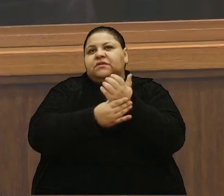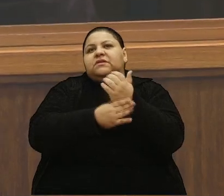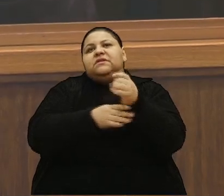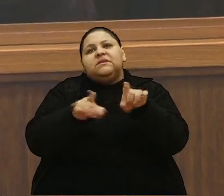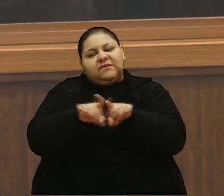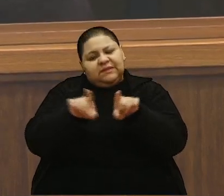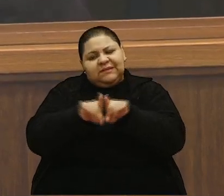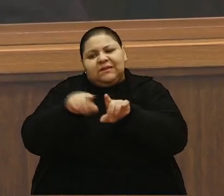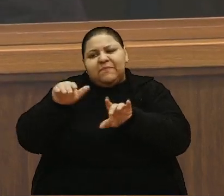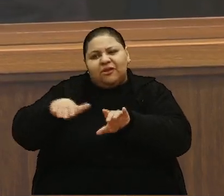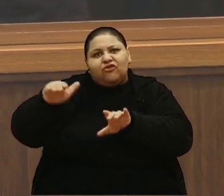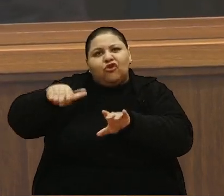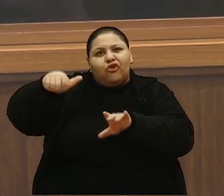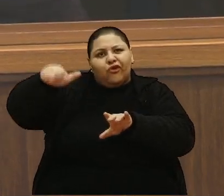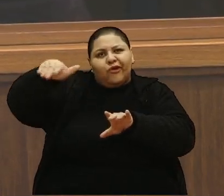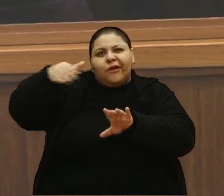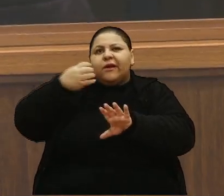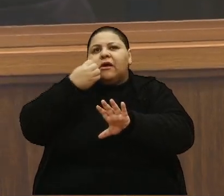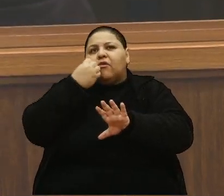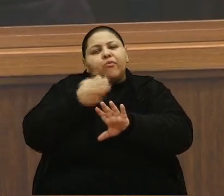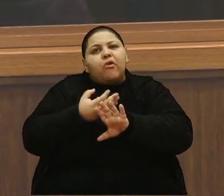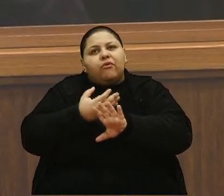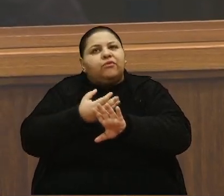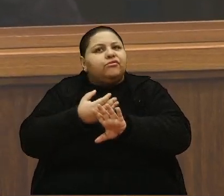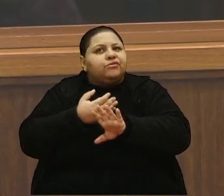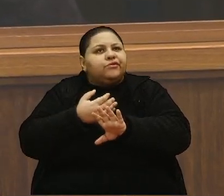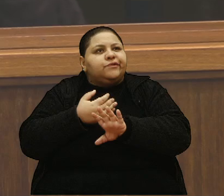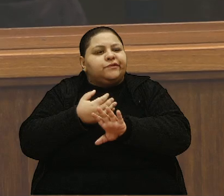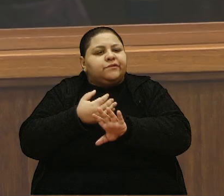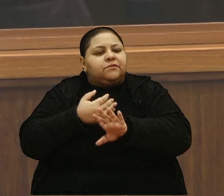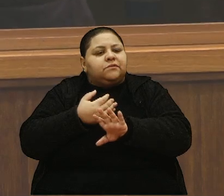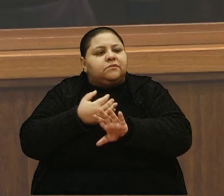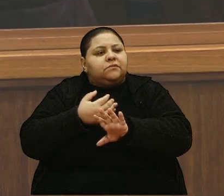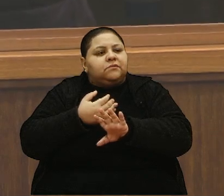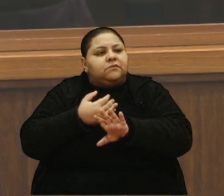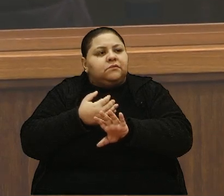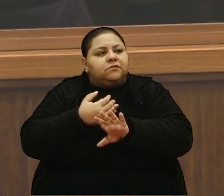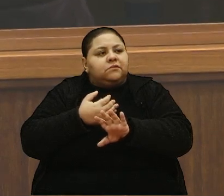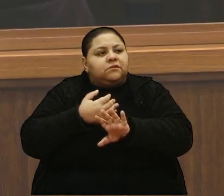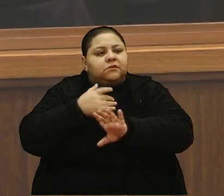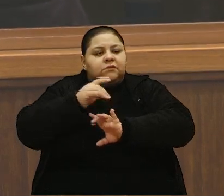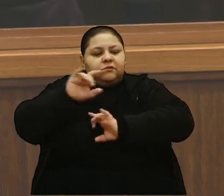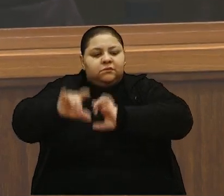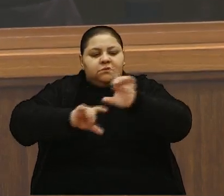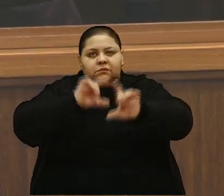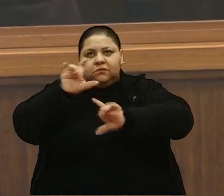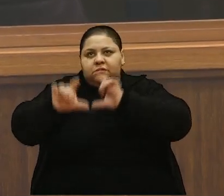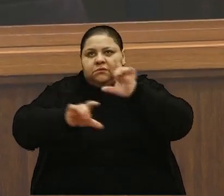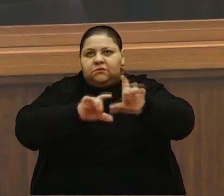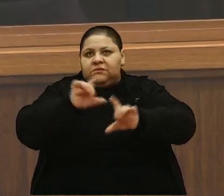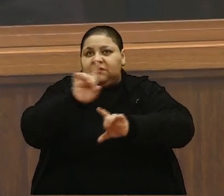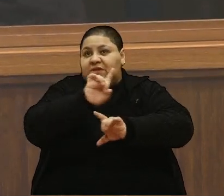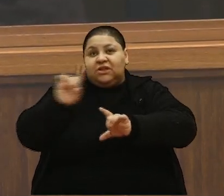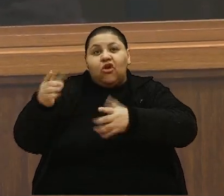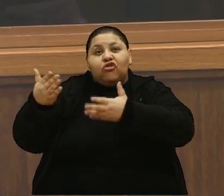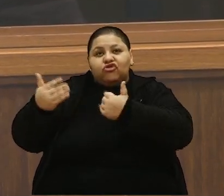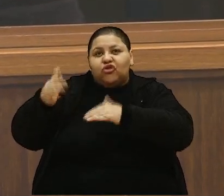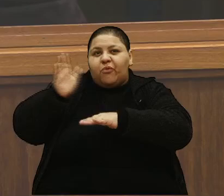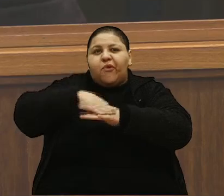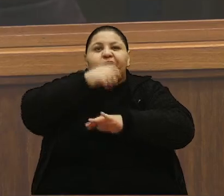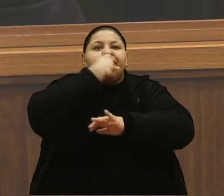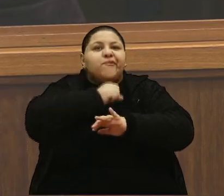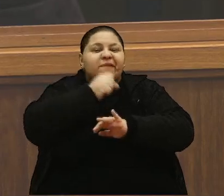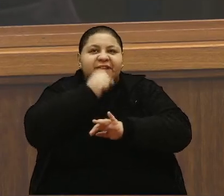o crescimento, né? Que bom que as pessoas menos jovens, mais idosas,